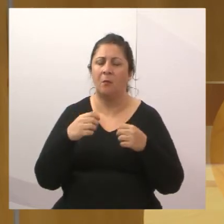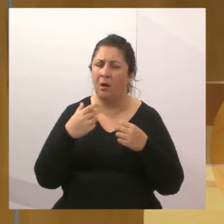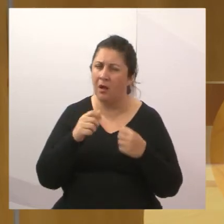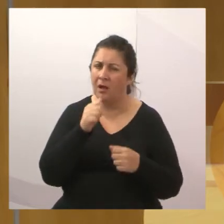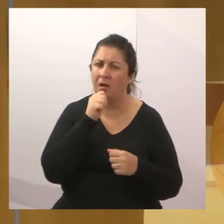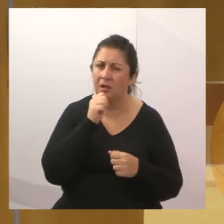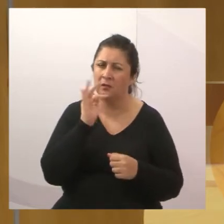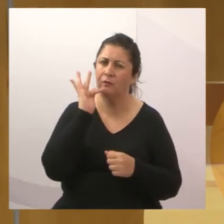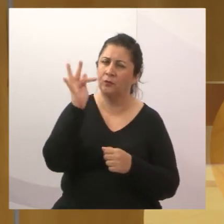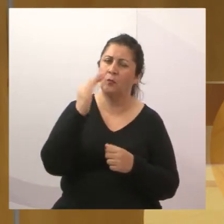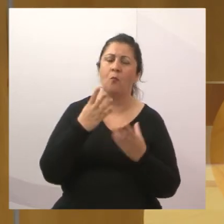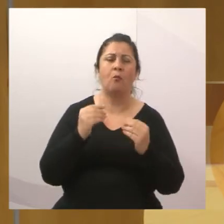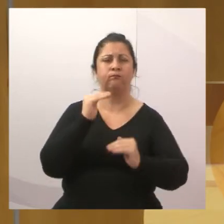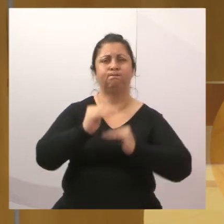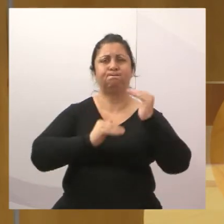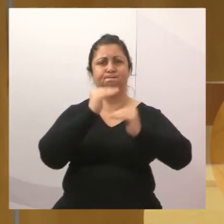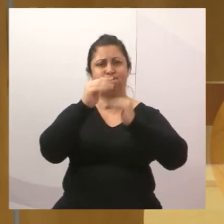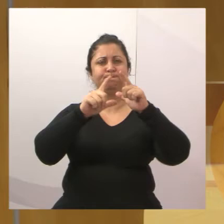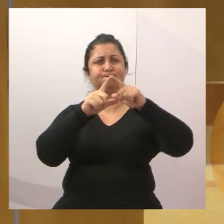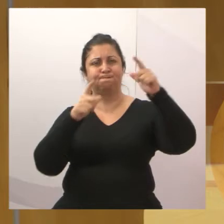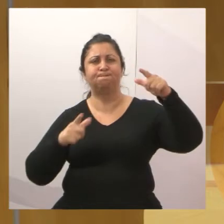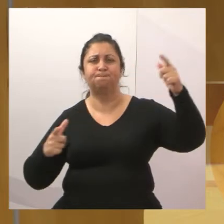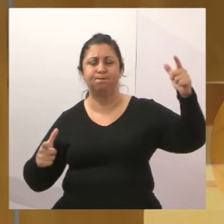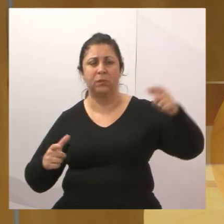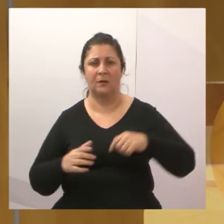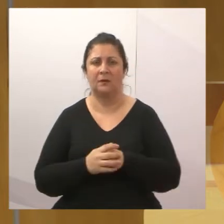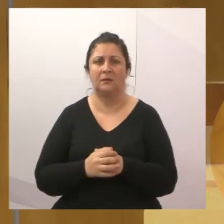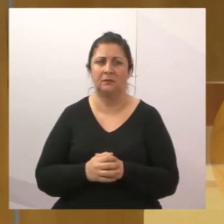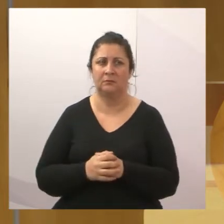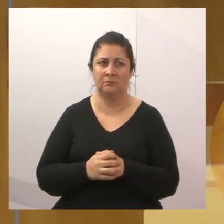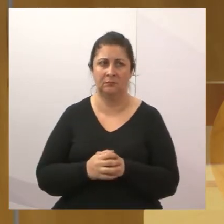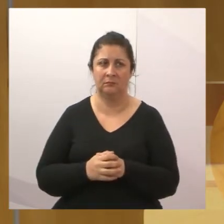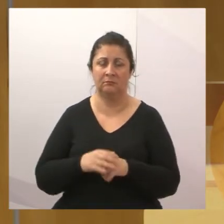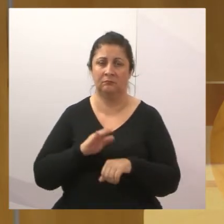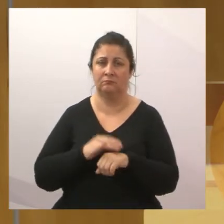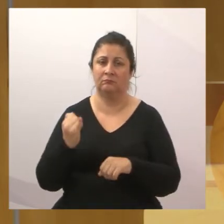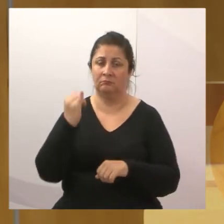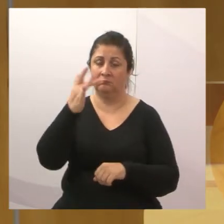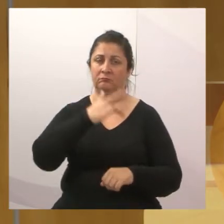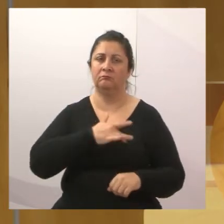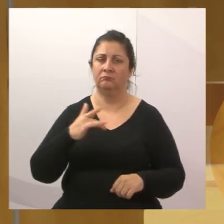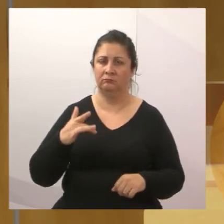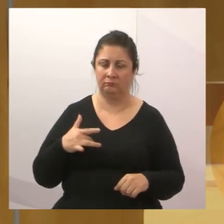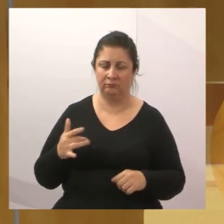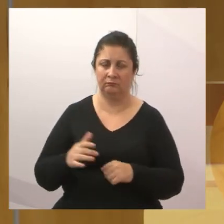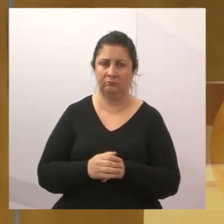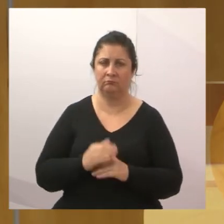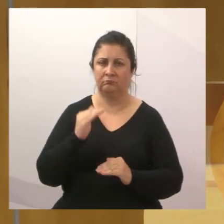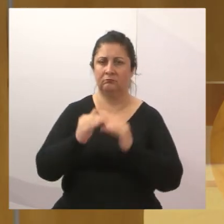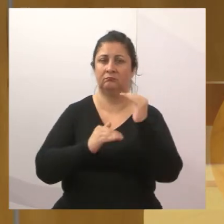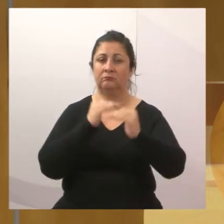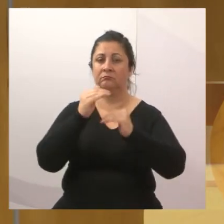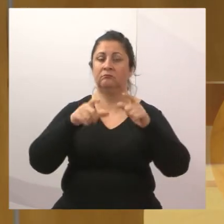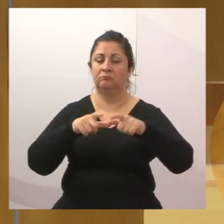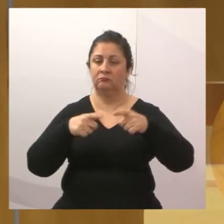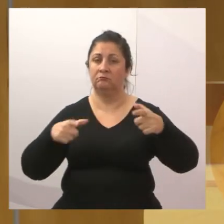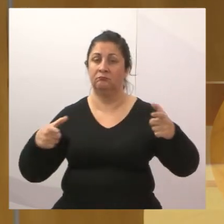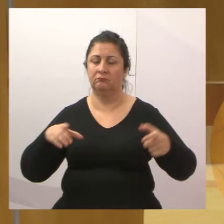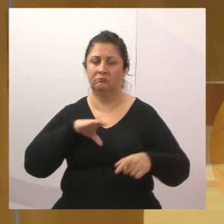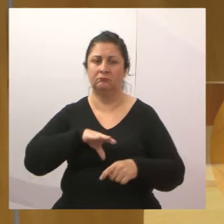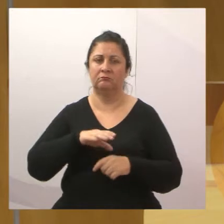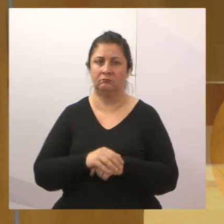tem muito a desenvolver, e no que tange principalmente a saúde e desenvolvimento urbano